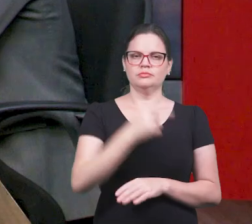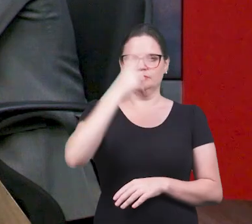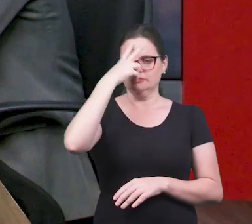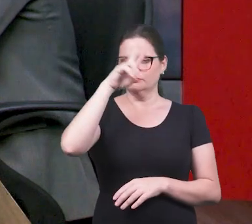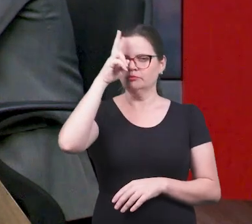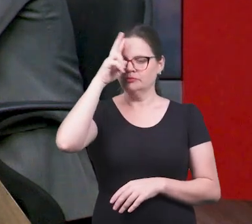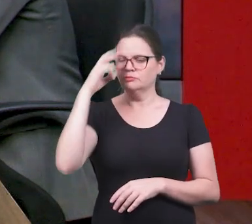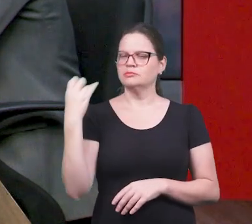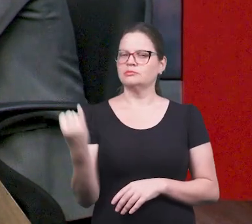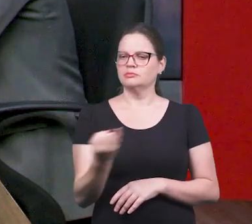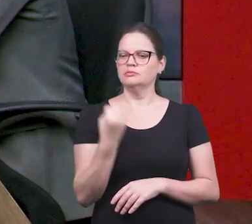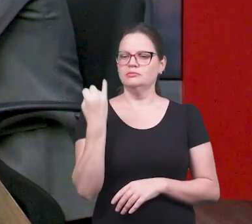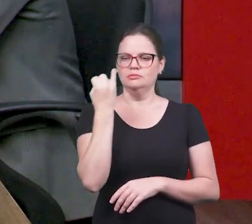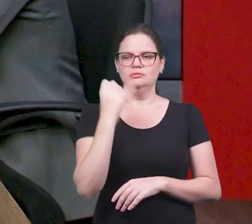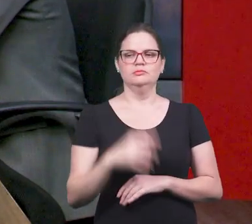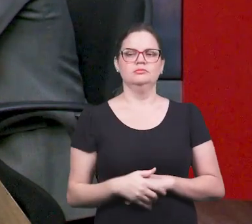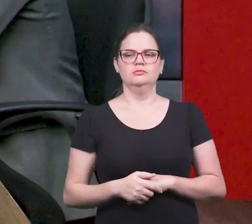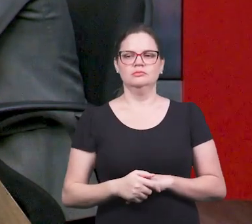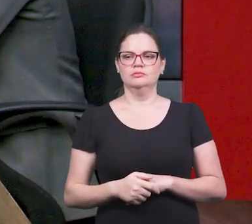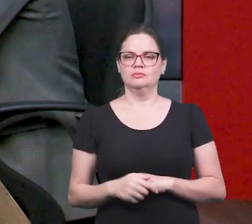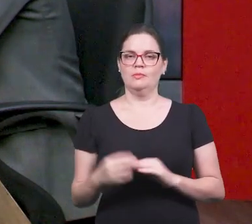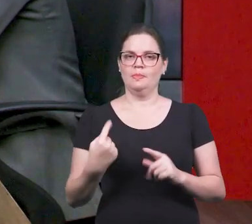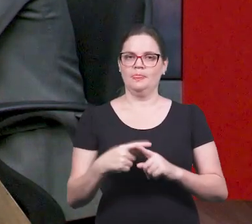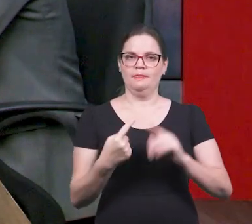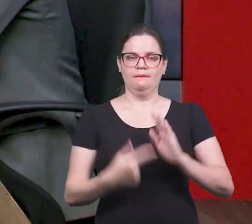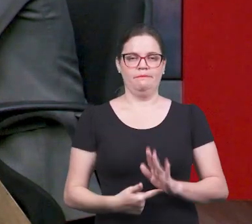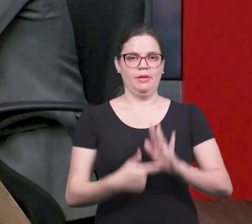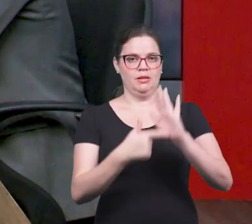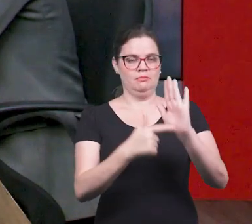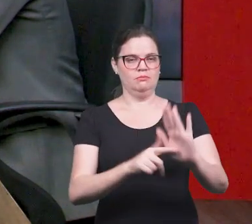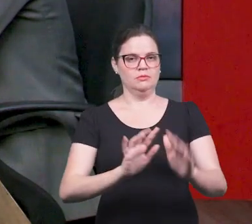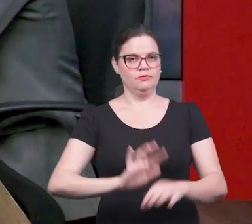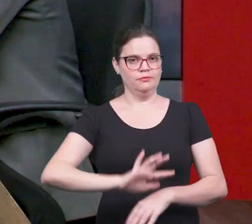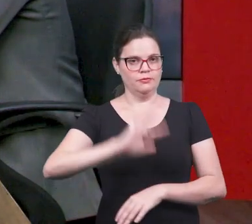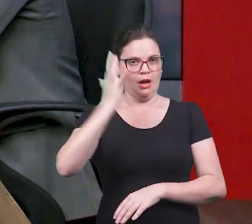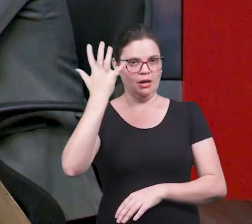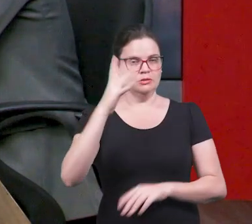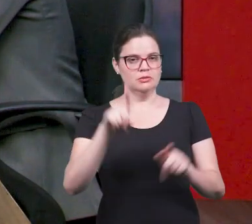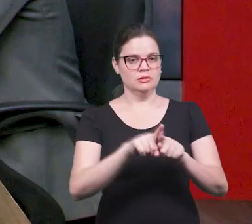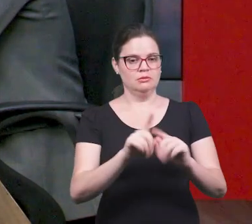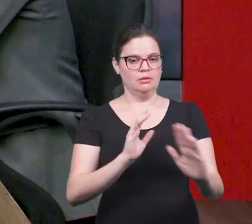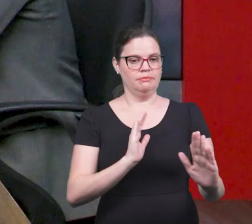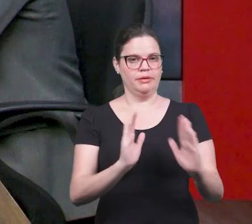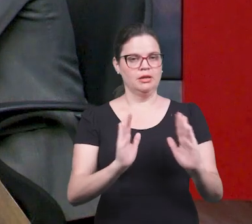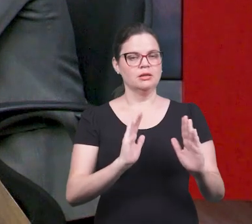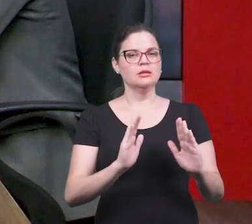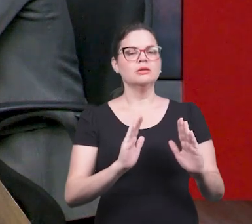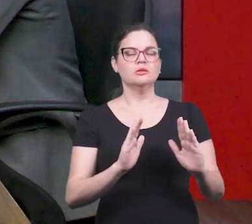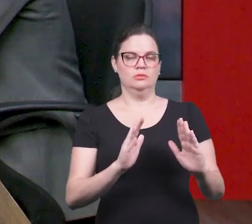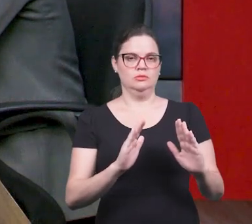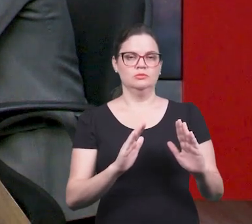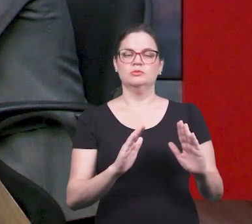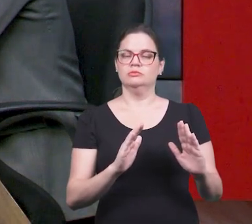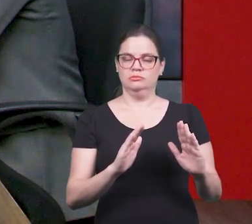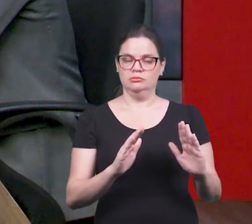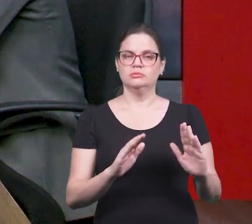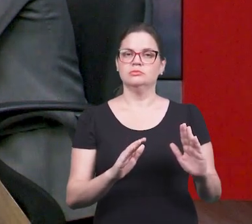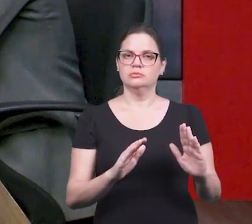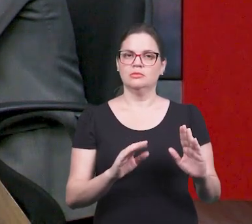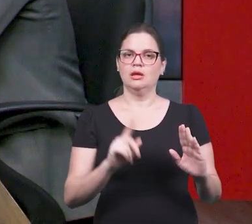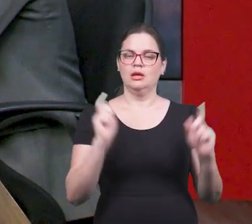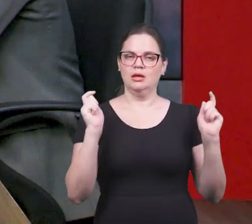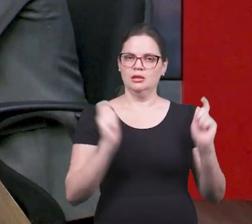importante, porque ela situa fatos e épocas e elas dão